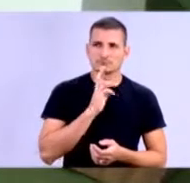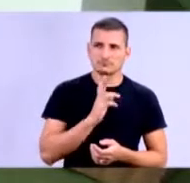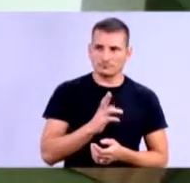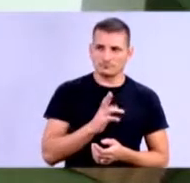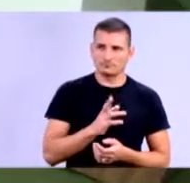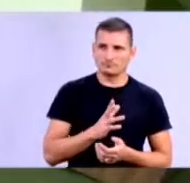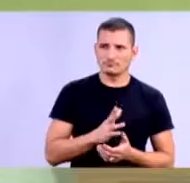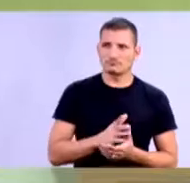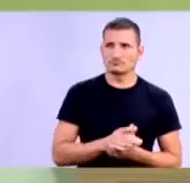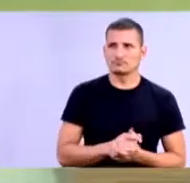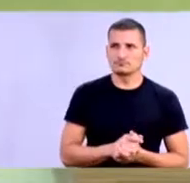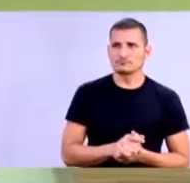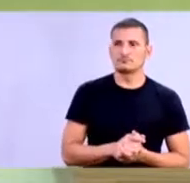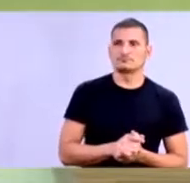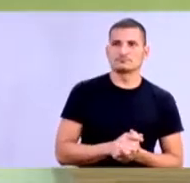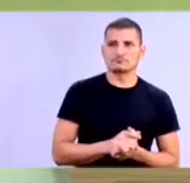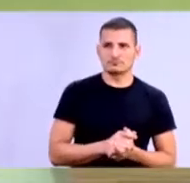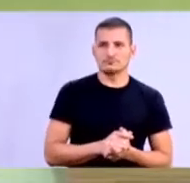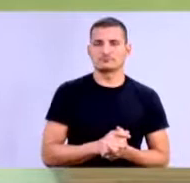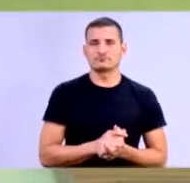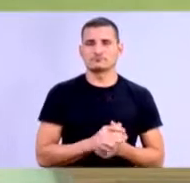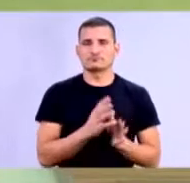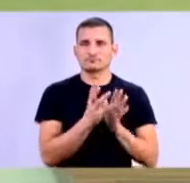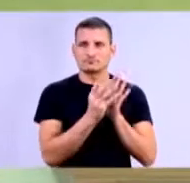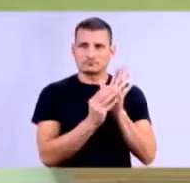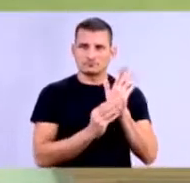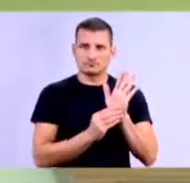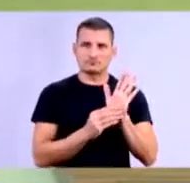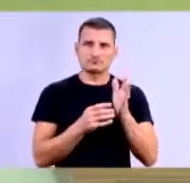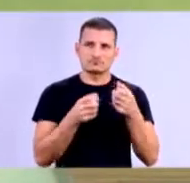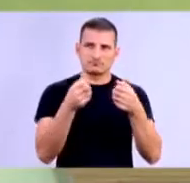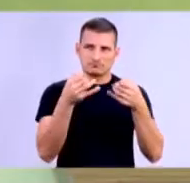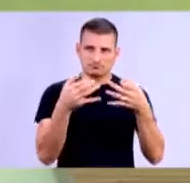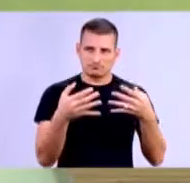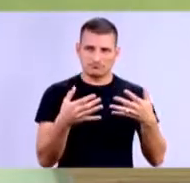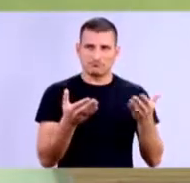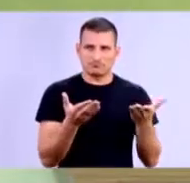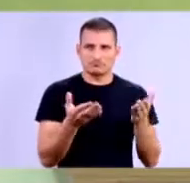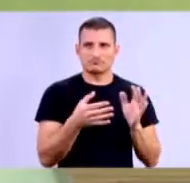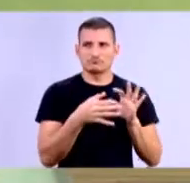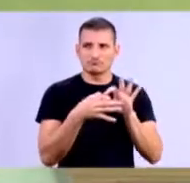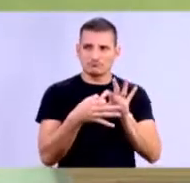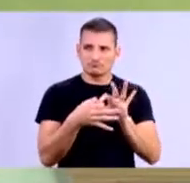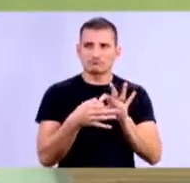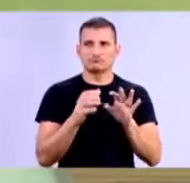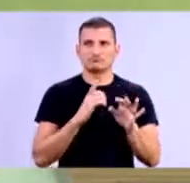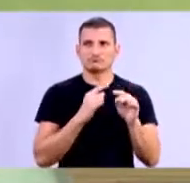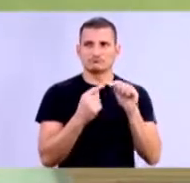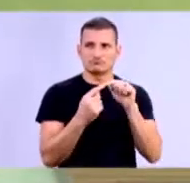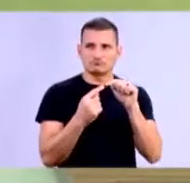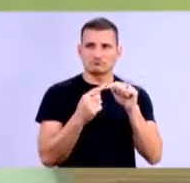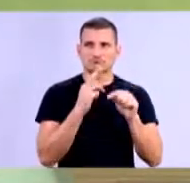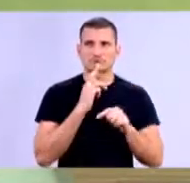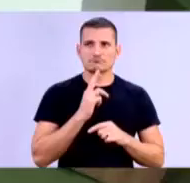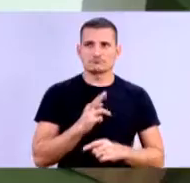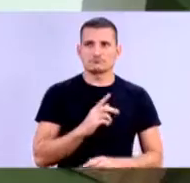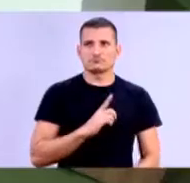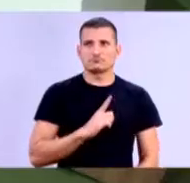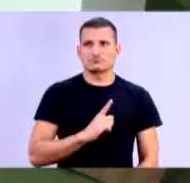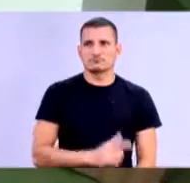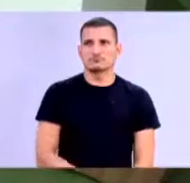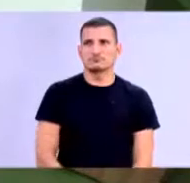de acordo com o conteúdo que nós abordamos aqui, então, né, mais que coerente as respostas deles. Isso